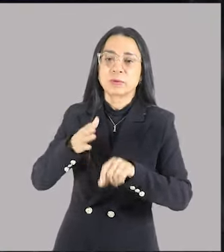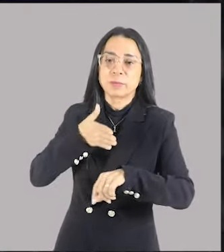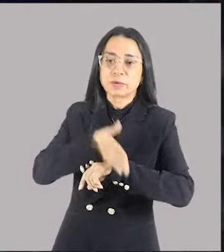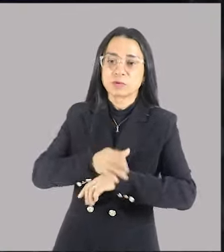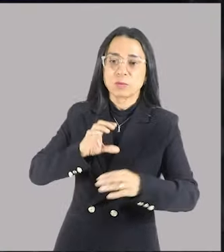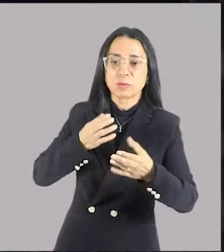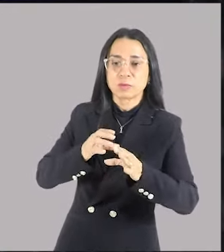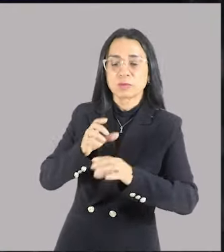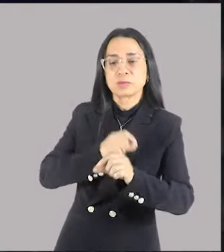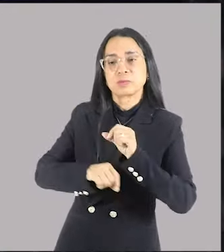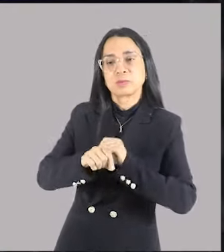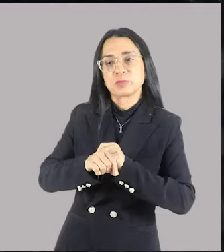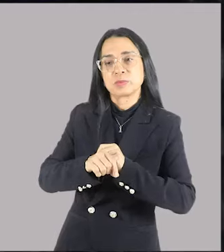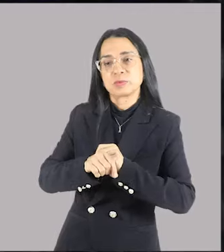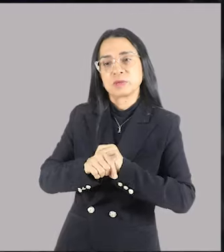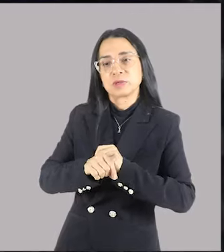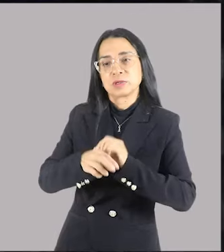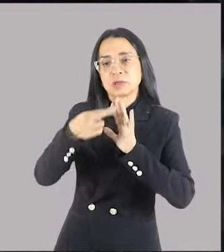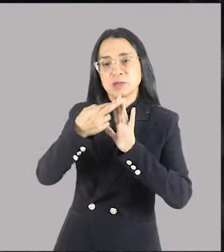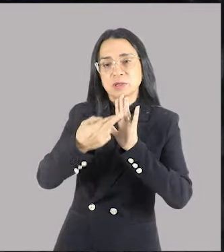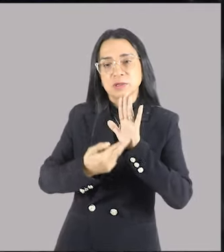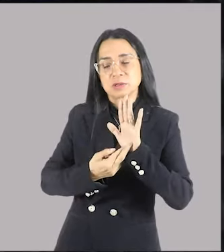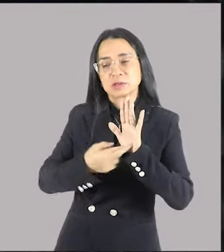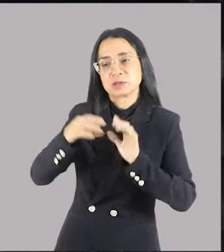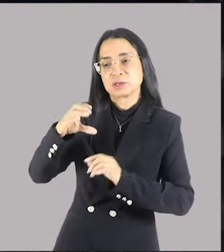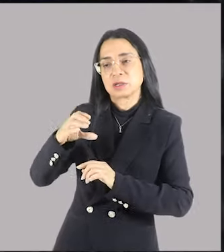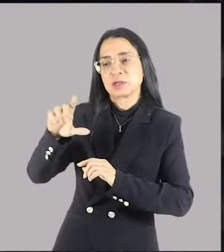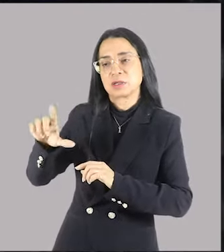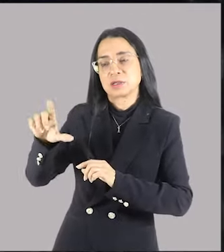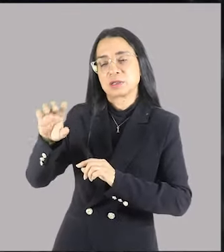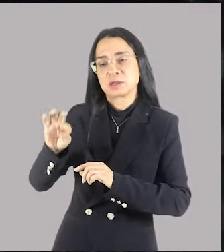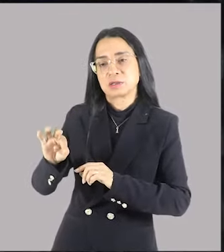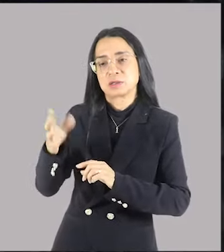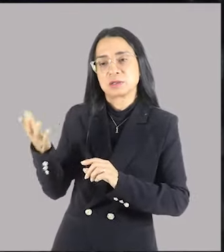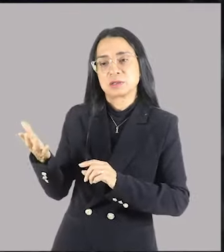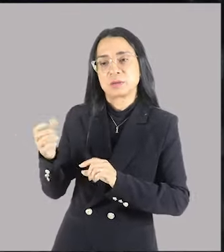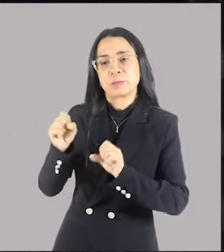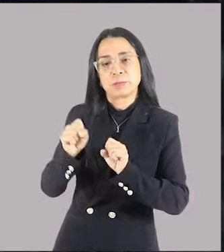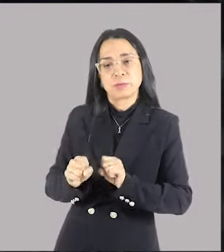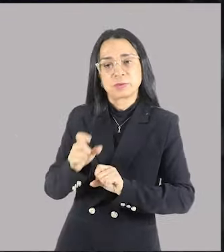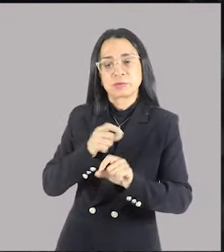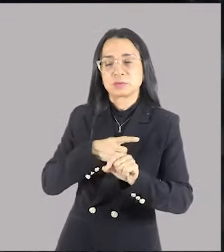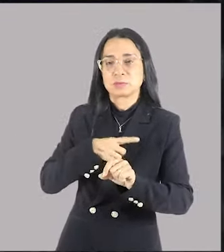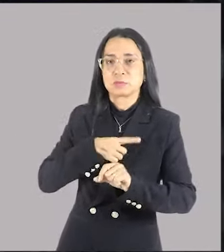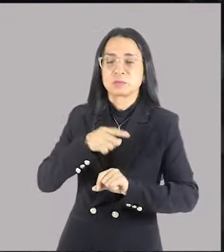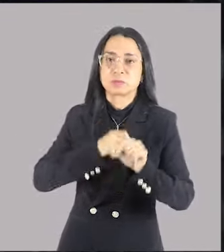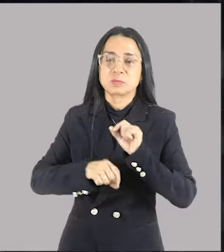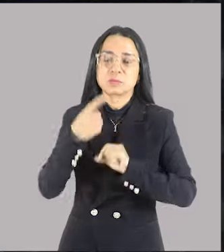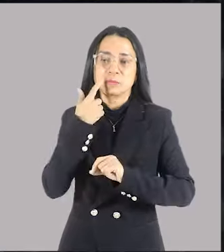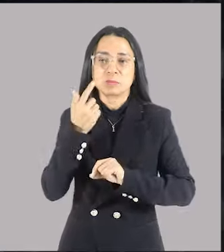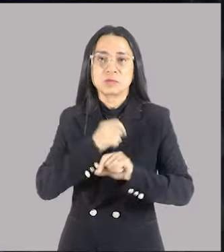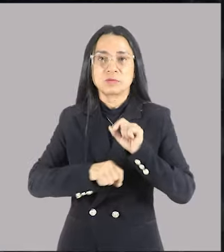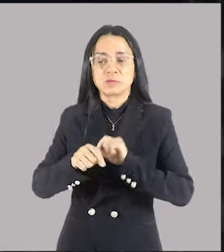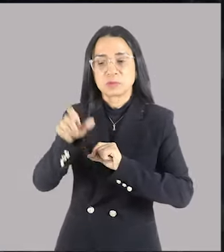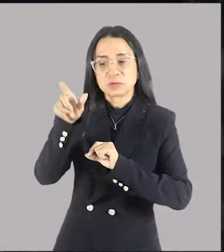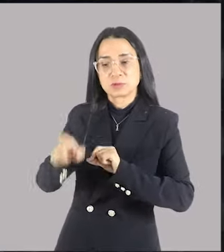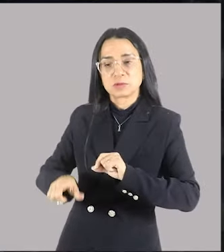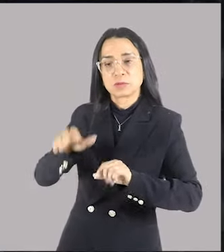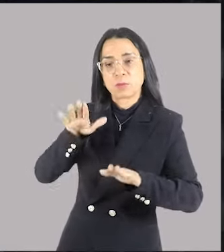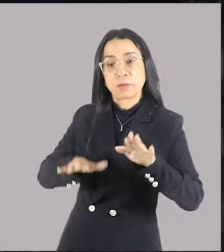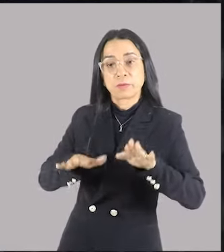por concurso público e está em regime seletista em regime de CLT pode ter ser considerado servidor